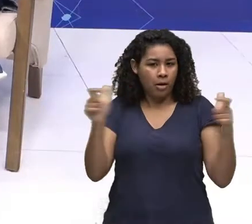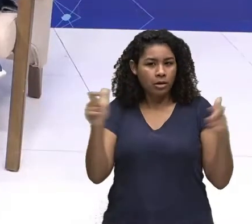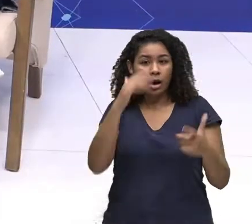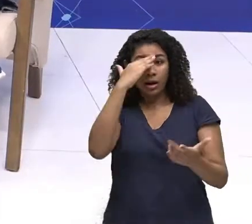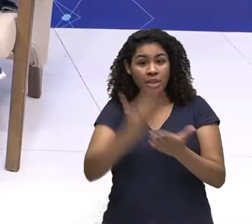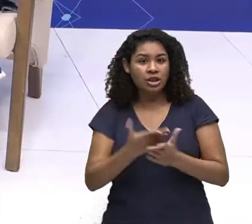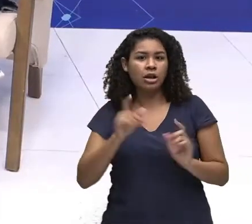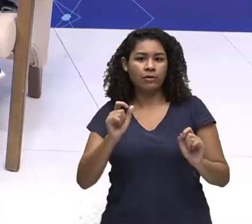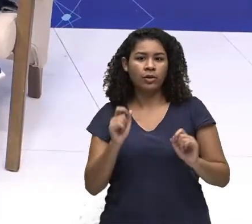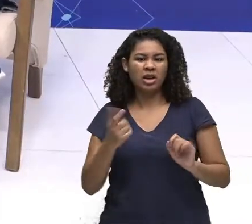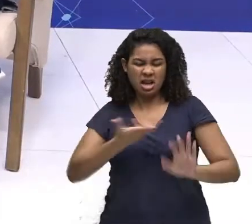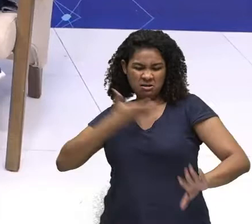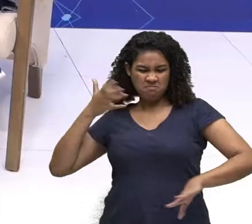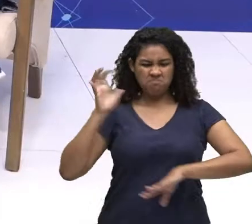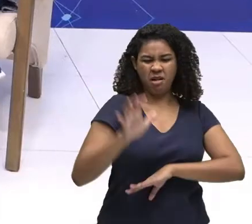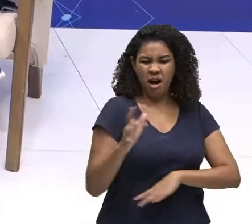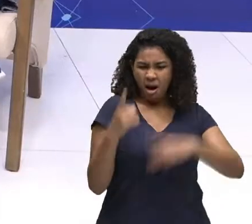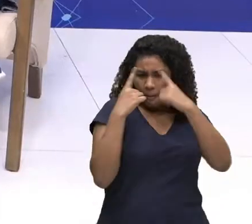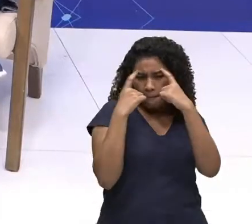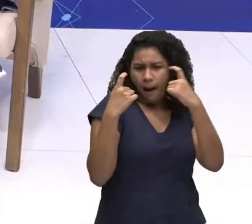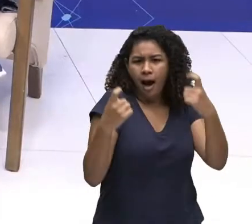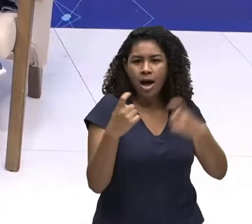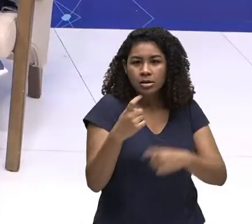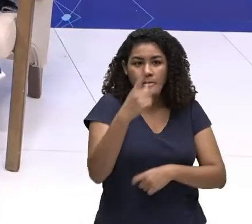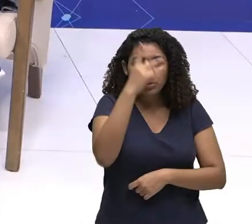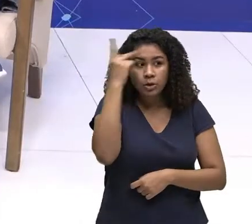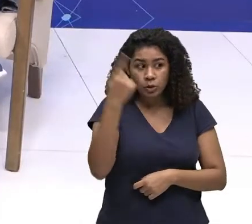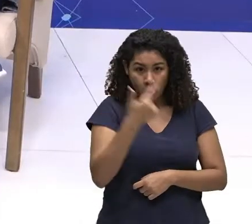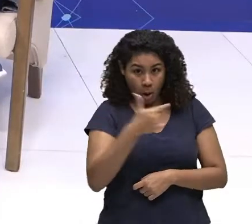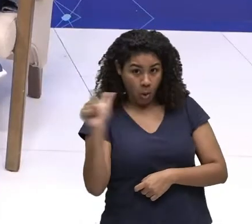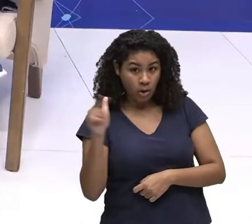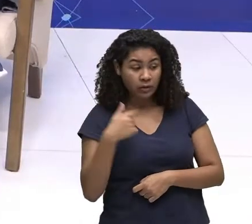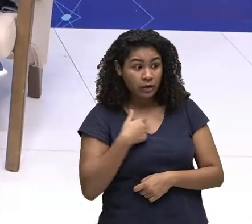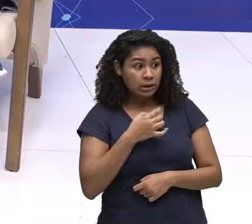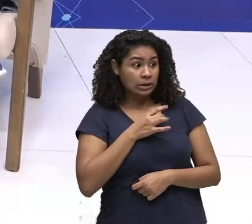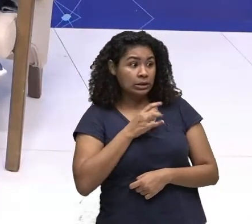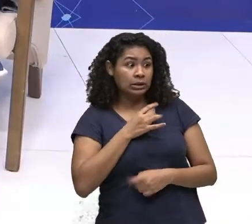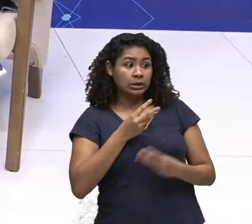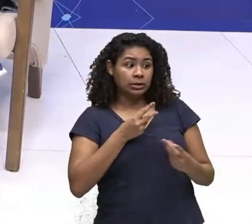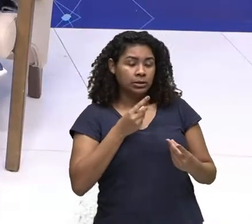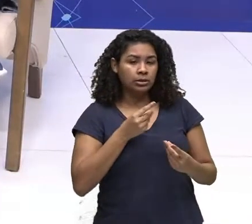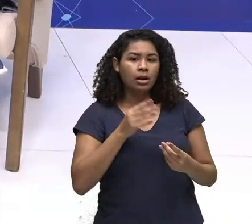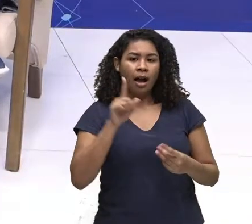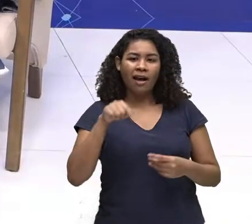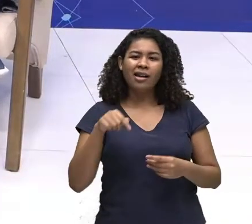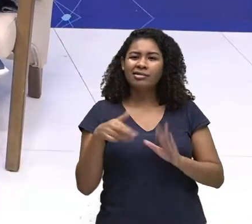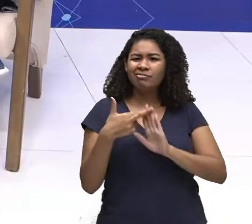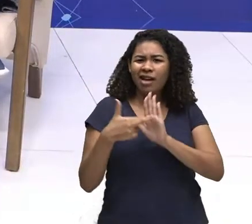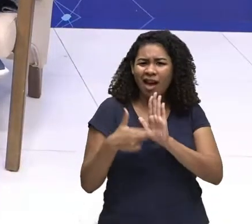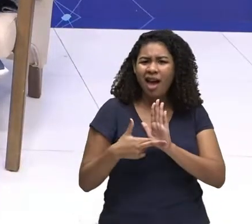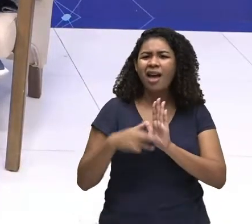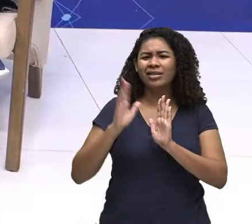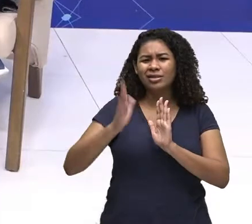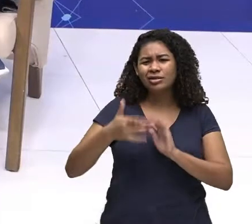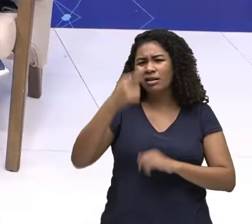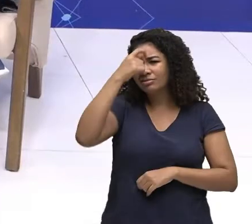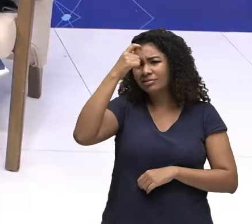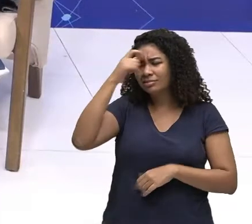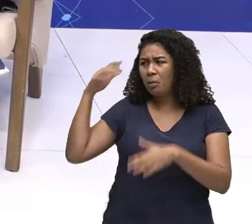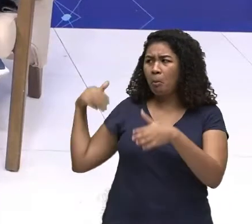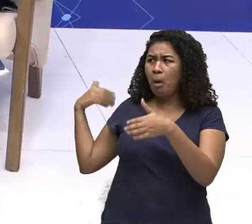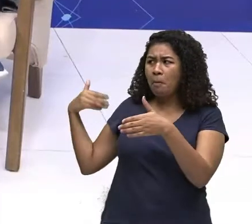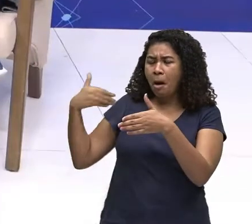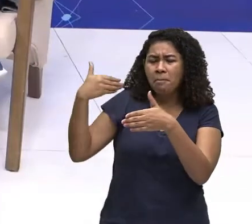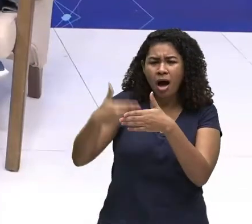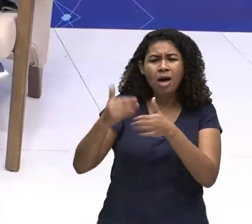repente intimidar o adversário a partir disso. Acredito que são valores, são construções que a gente precisa mudar dentro